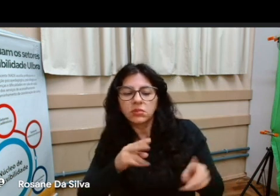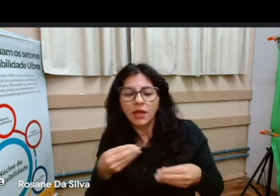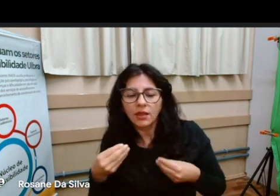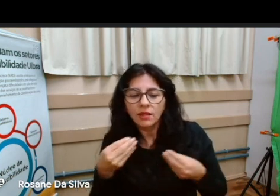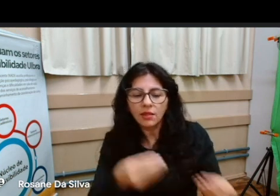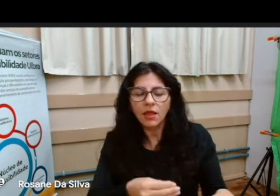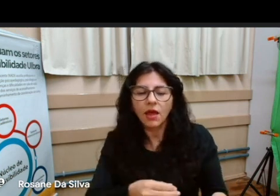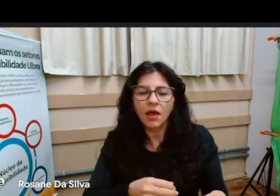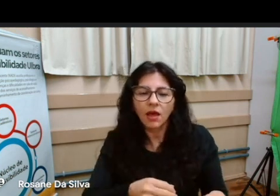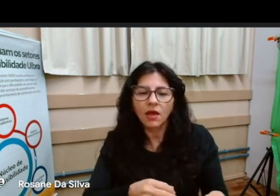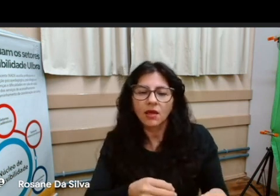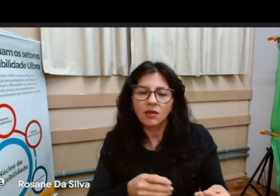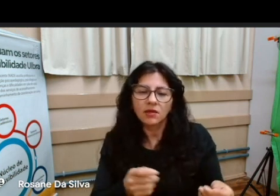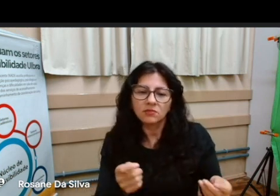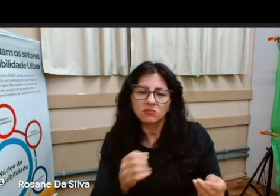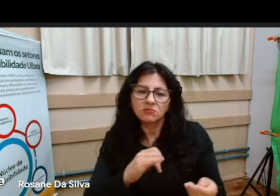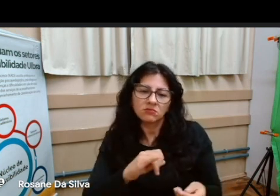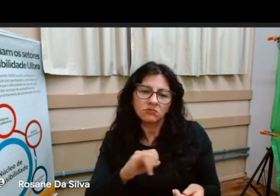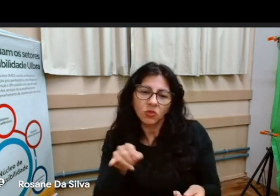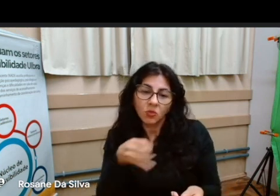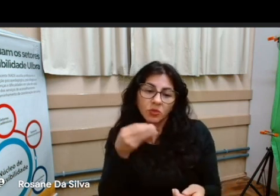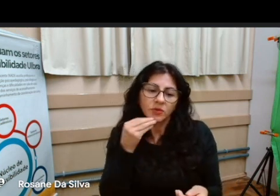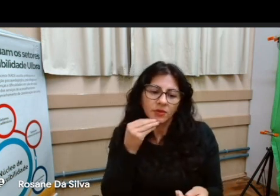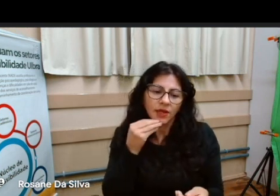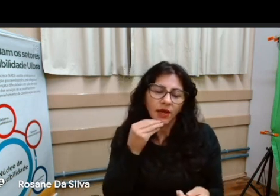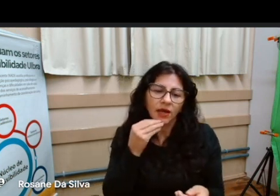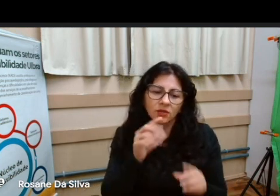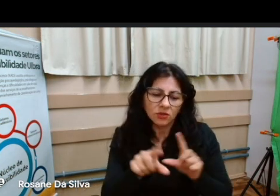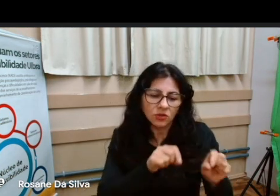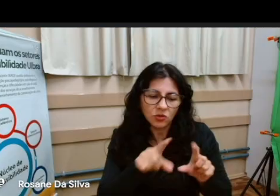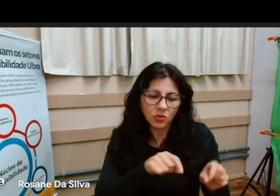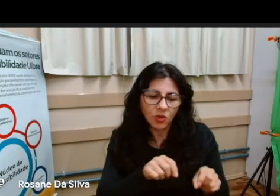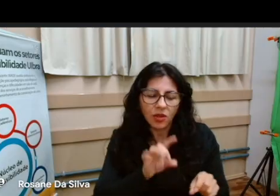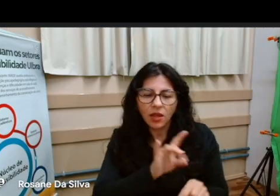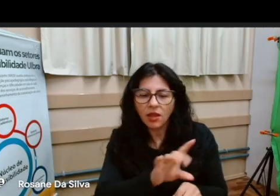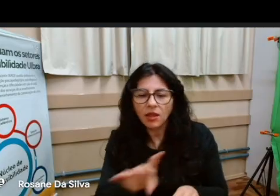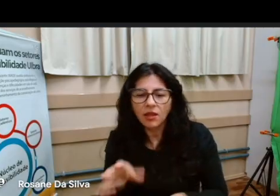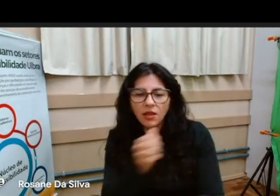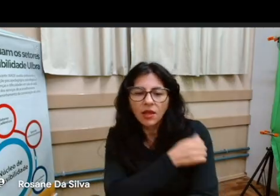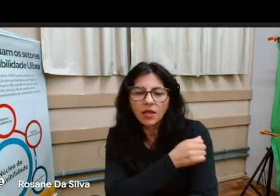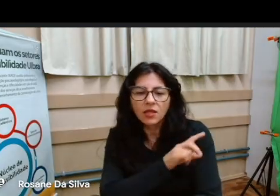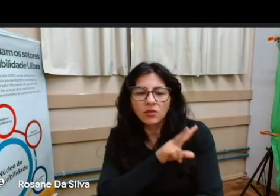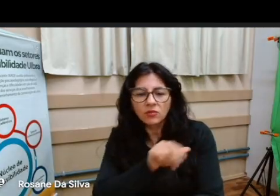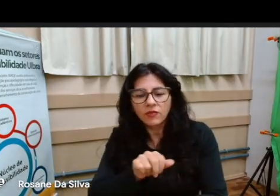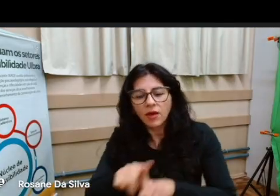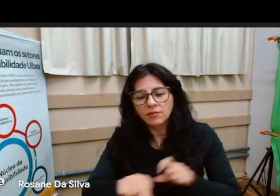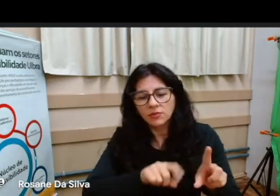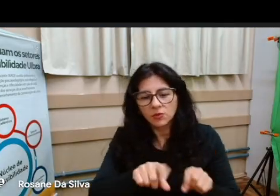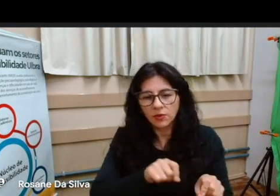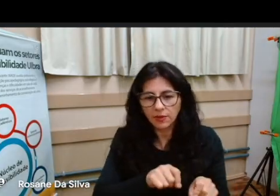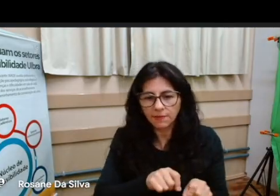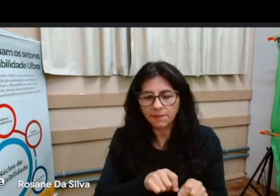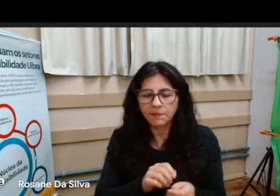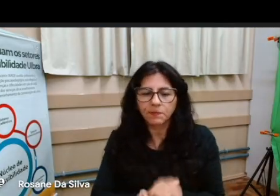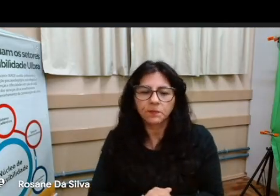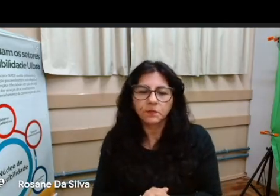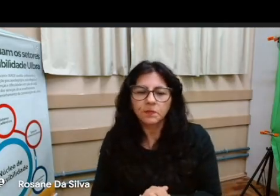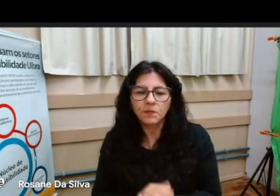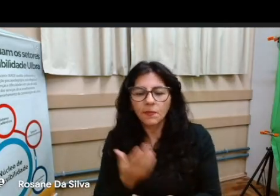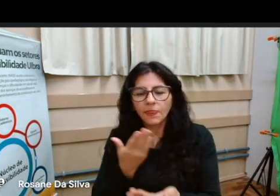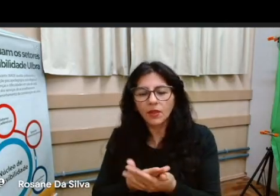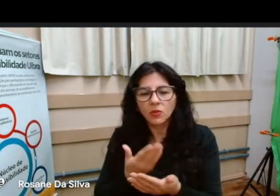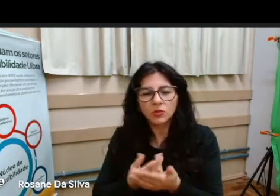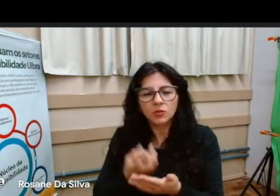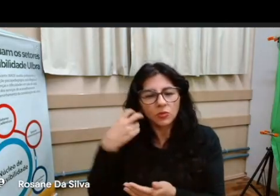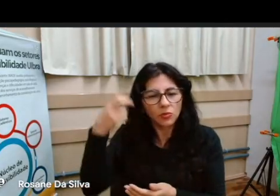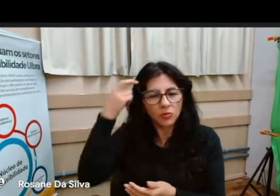as alternativas né que daí depois cada estudante vai correr e tentando finalizar já que o tempo tá bem em cima